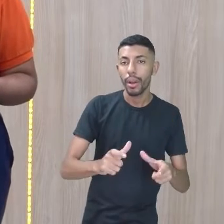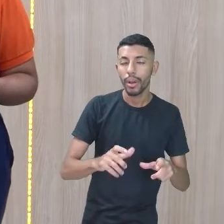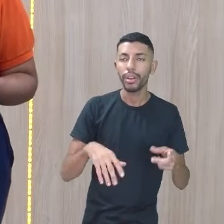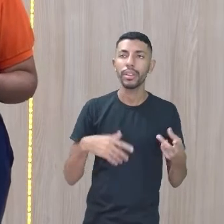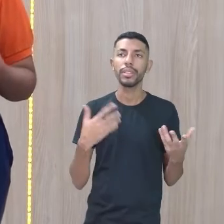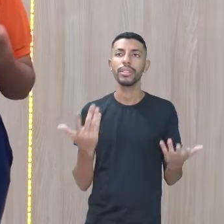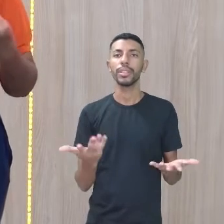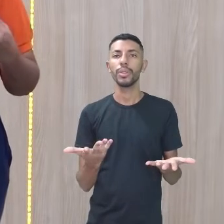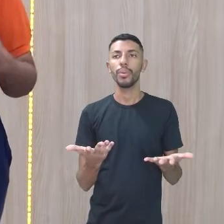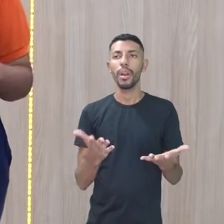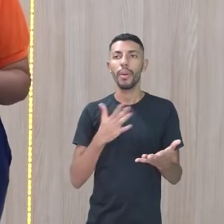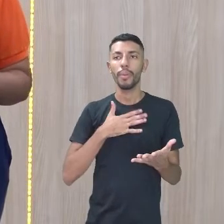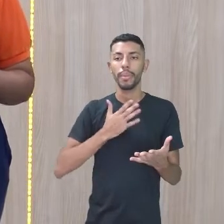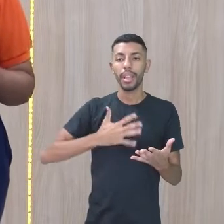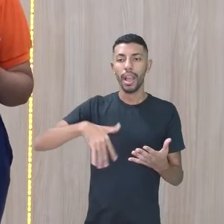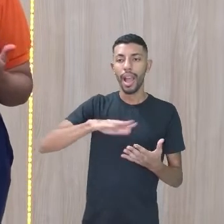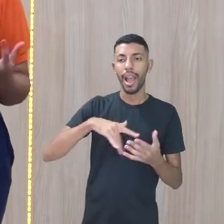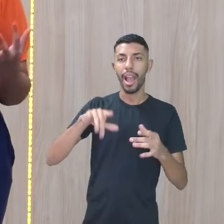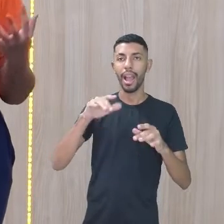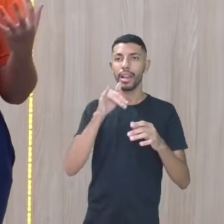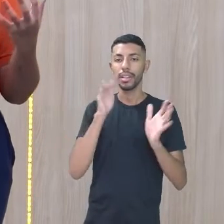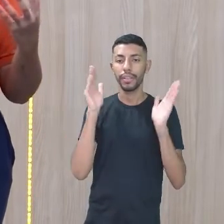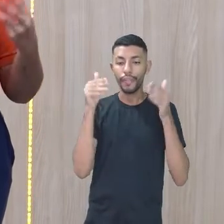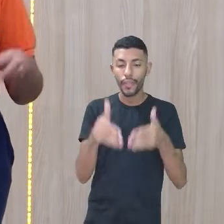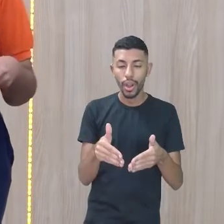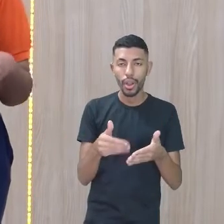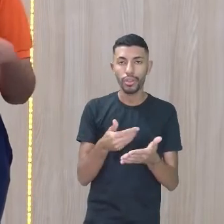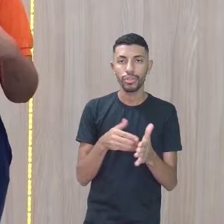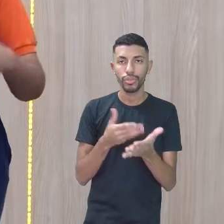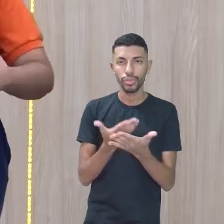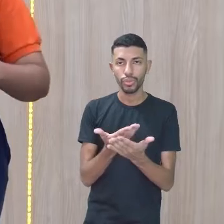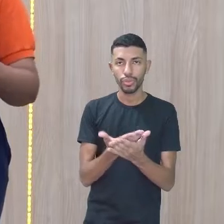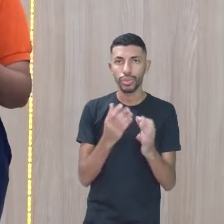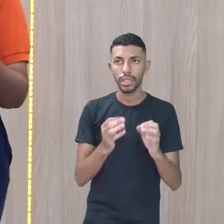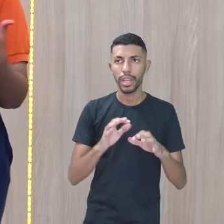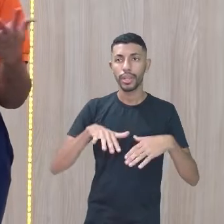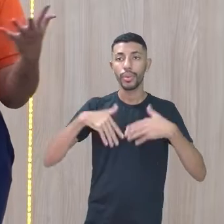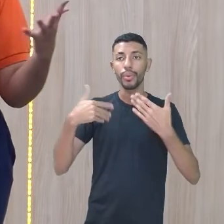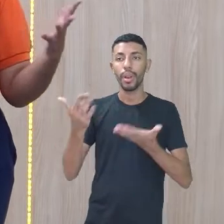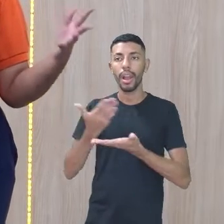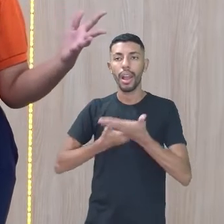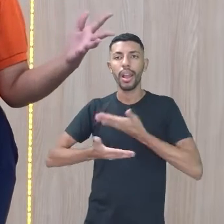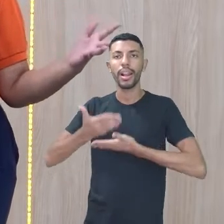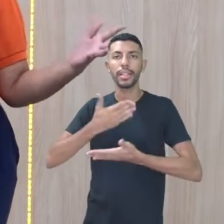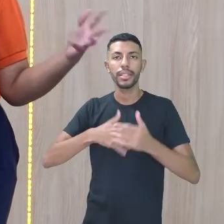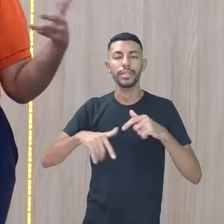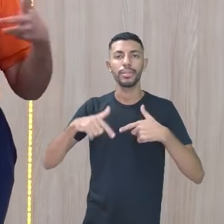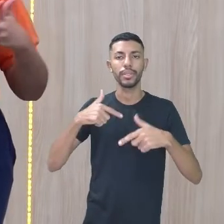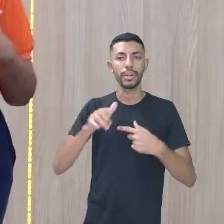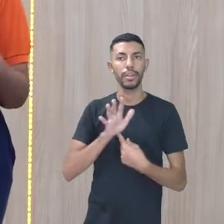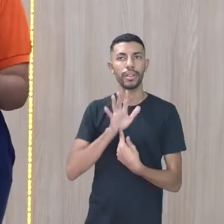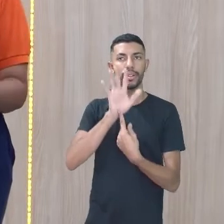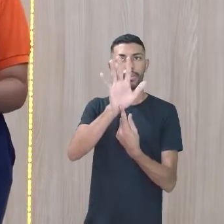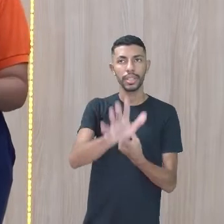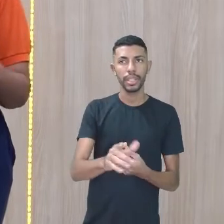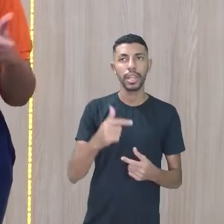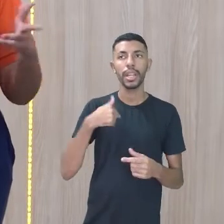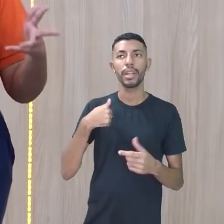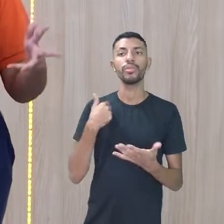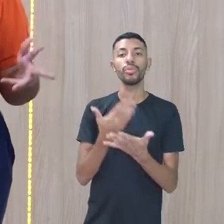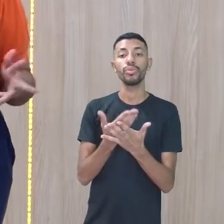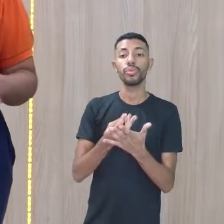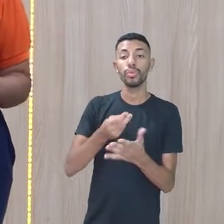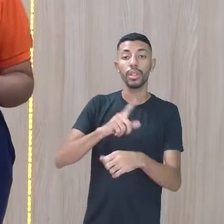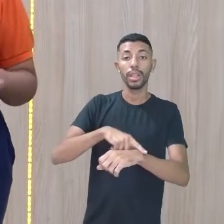trabalho, qual é a minha área de especialização, etc. Dizer qual é a minha relação com o trabalho apresentado, há quanto tempo eu